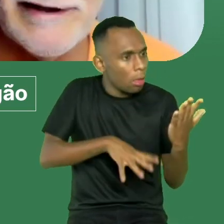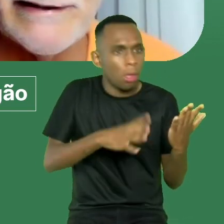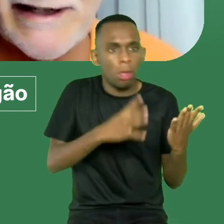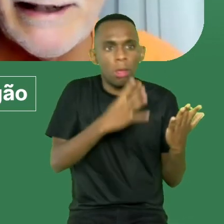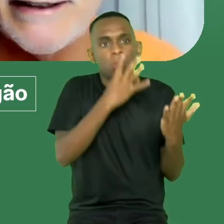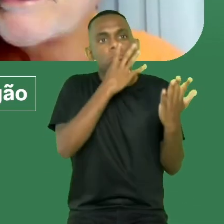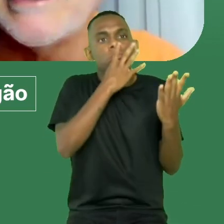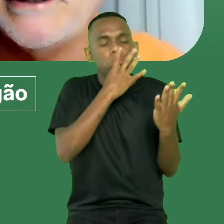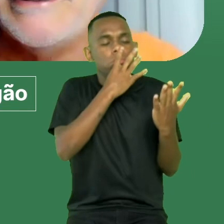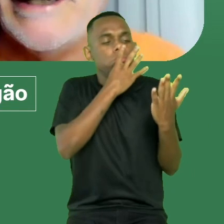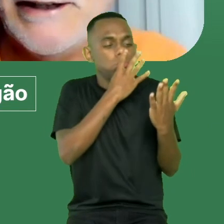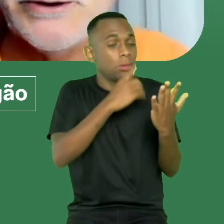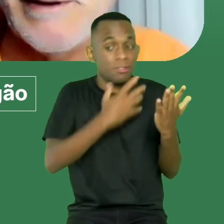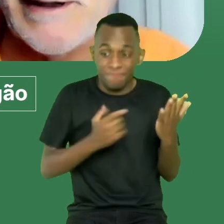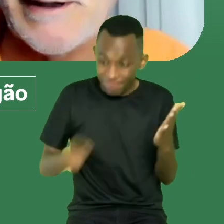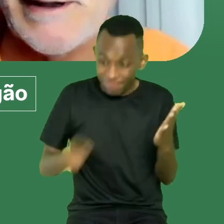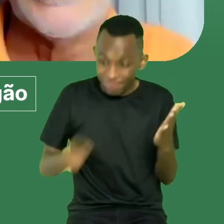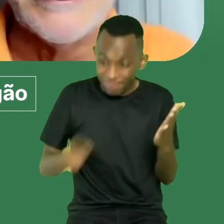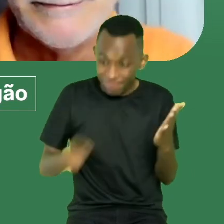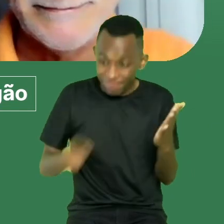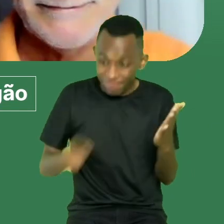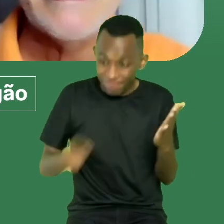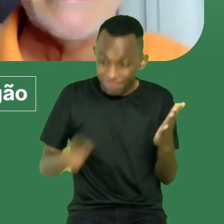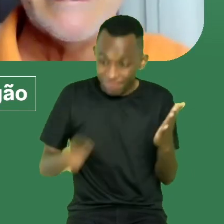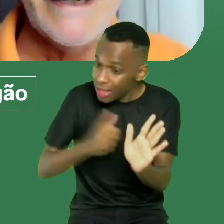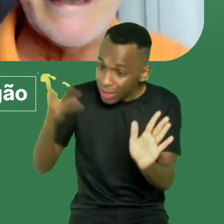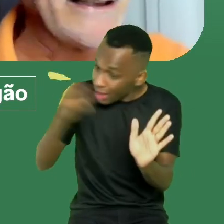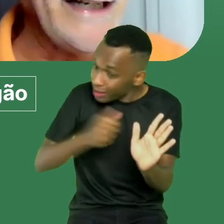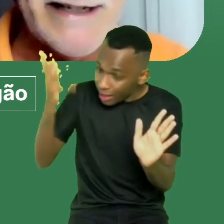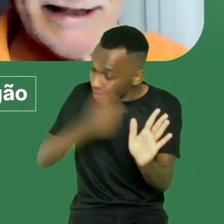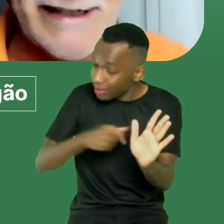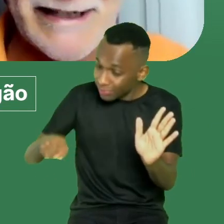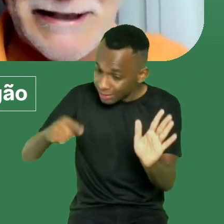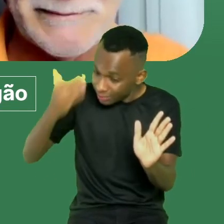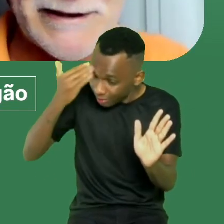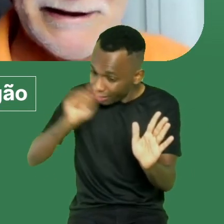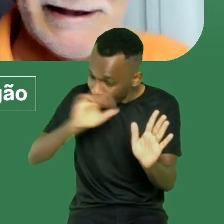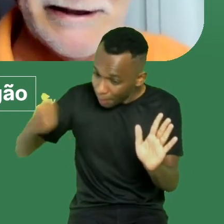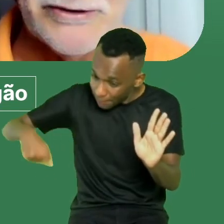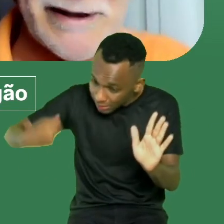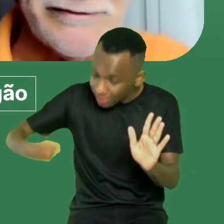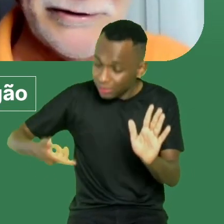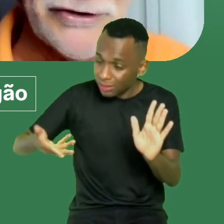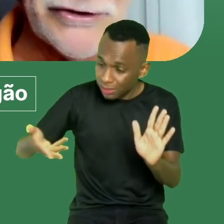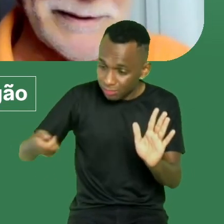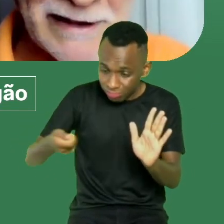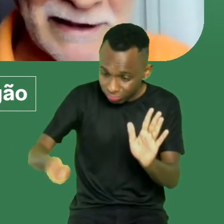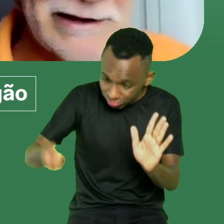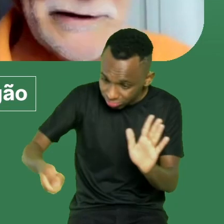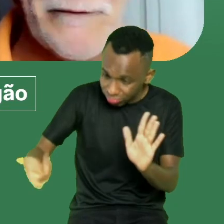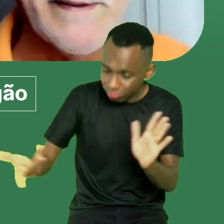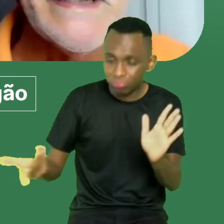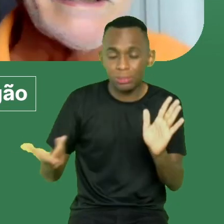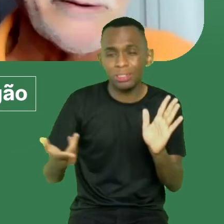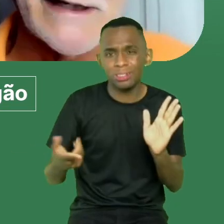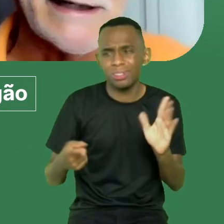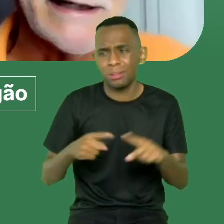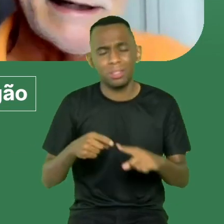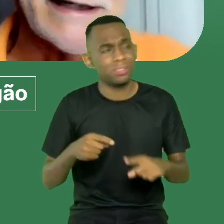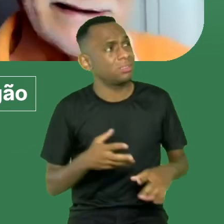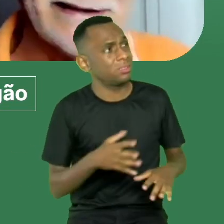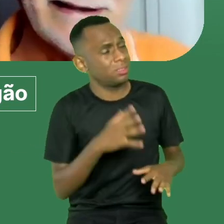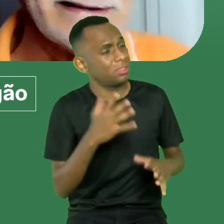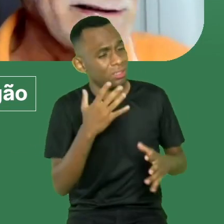querem convencer a criança que aquilo ali é lindo, maravilhoso, né? Que ela tem que ler aquilo porque aquilo é lindo, maravilhoso. Mas se aquilo ali não brinca